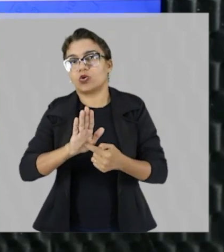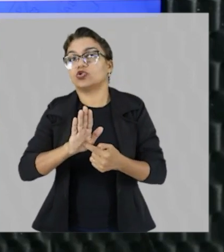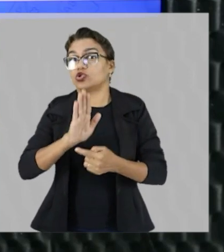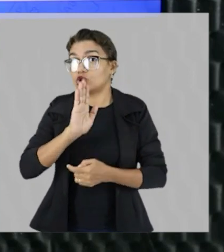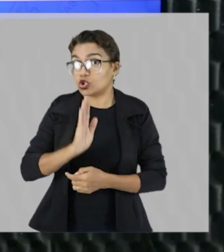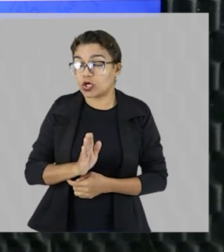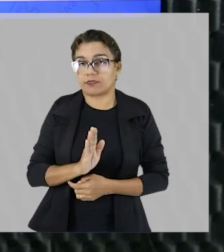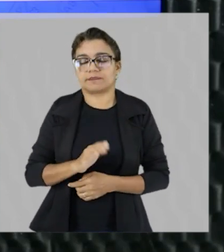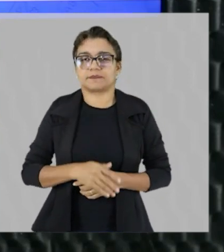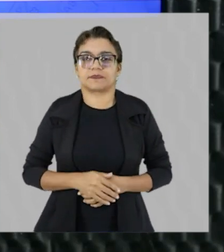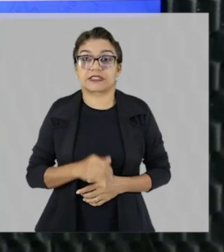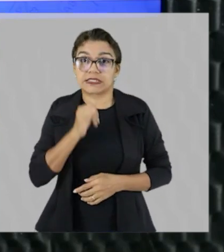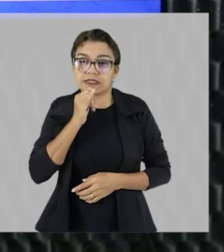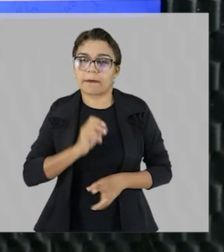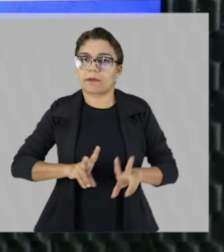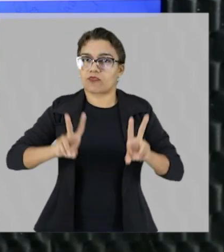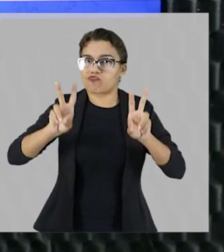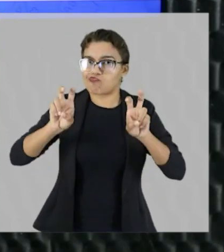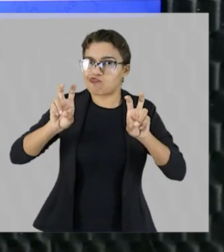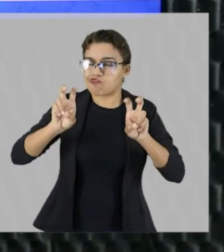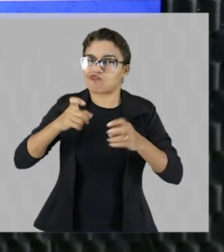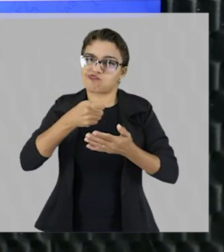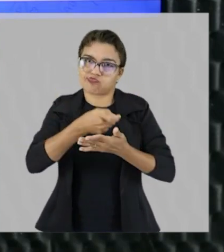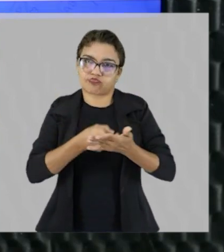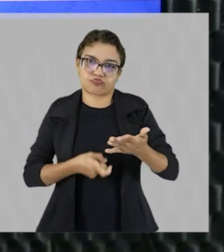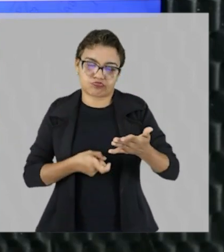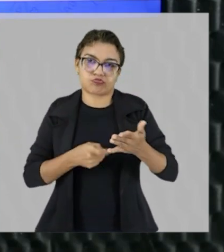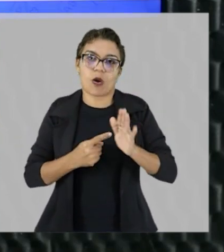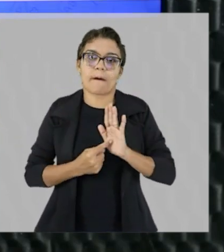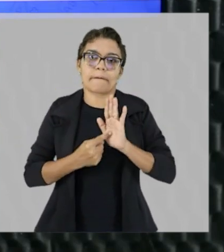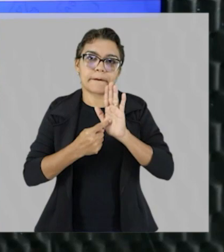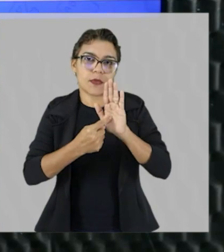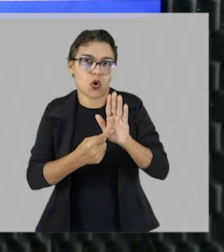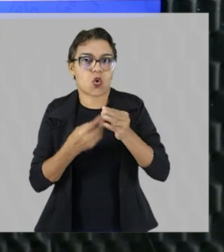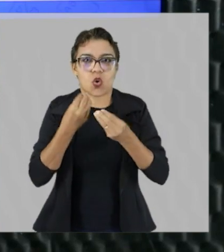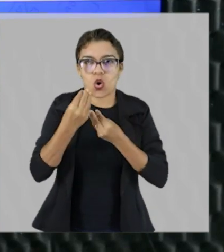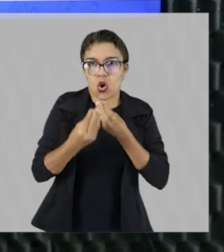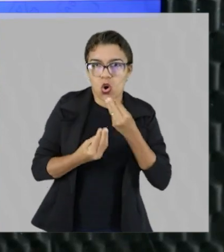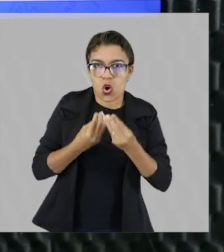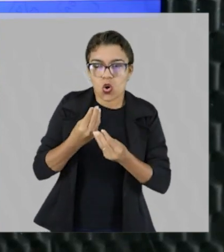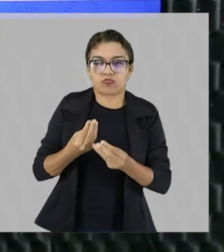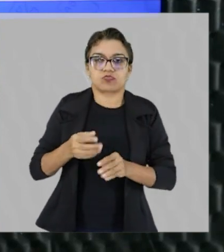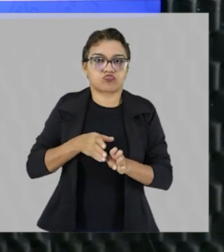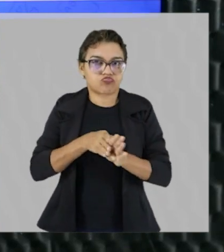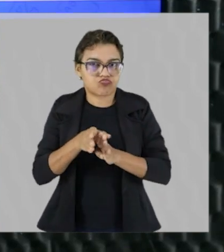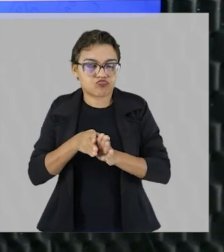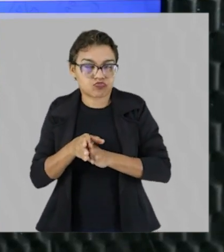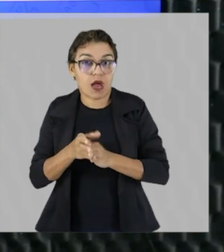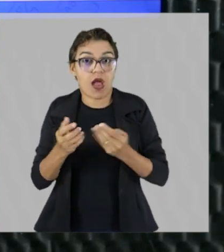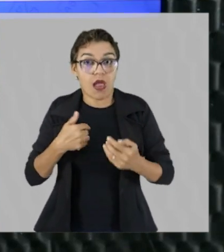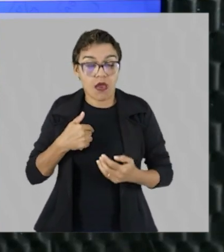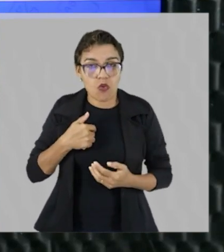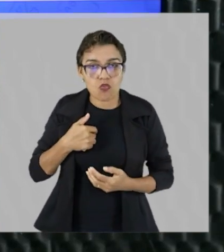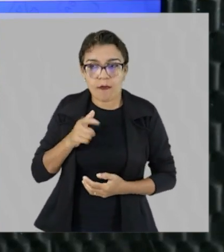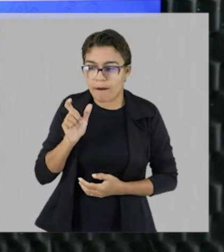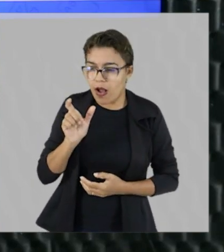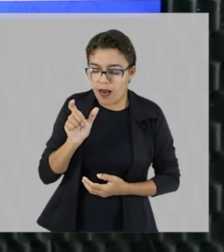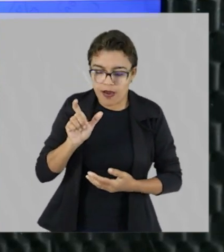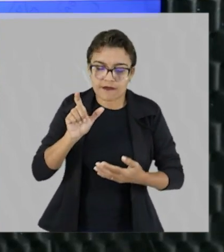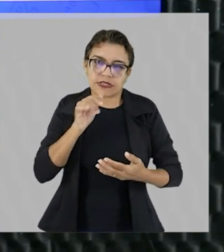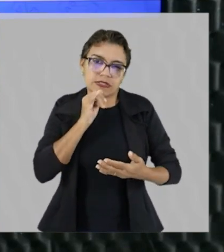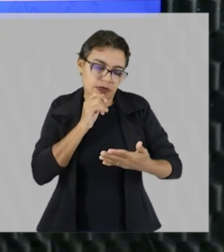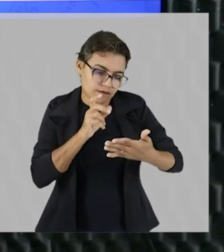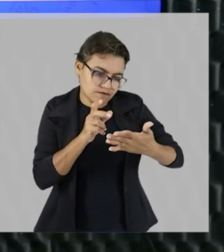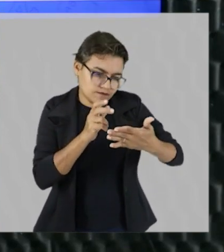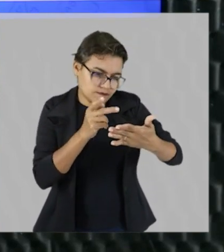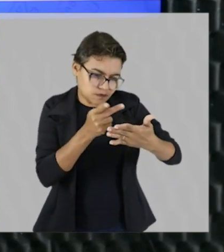Então, se o título do meu texto me dá uma direção, eu vou pegar palavras, né, nessa minha leitura